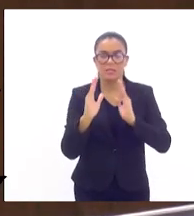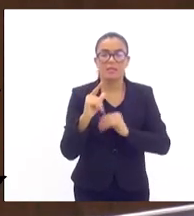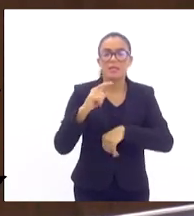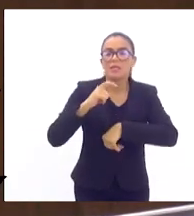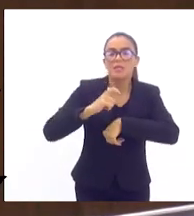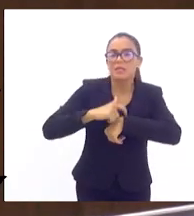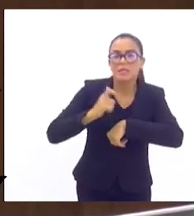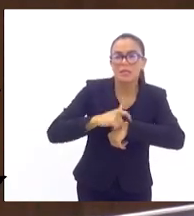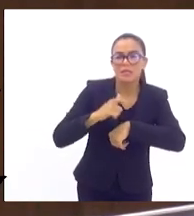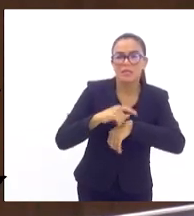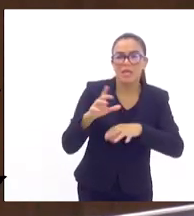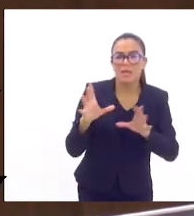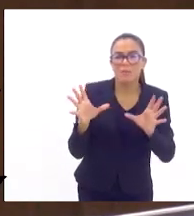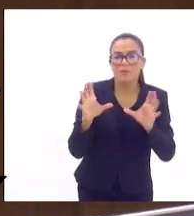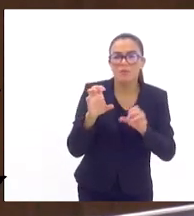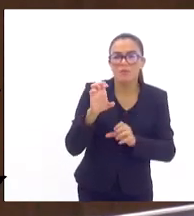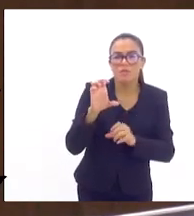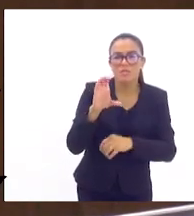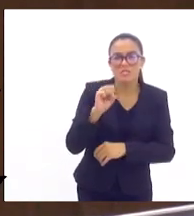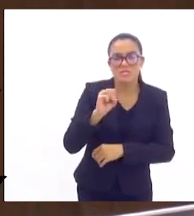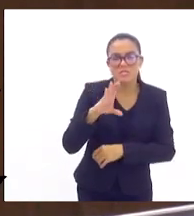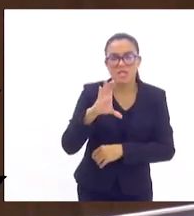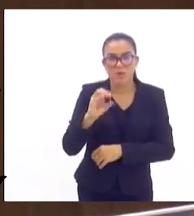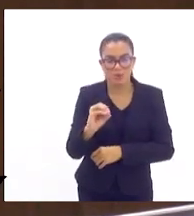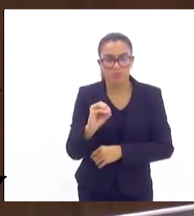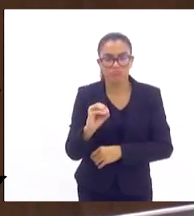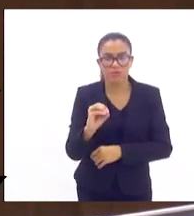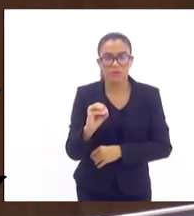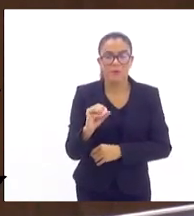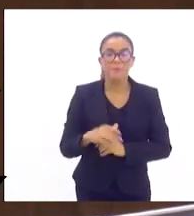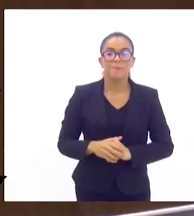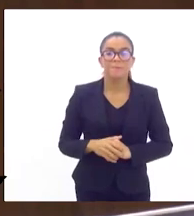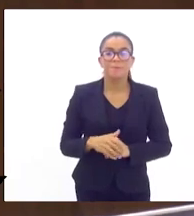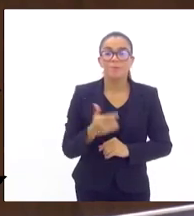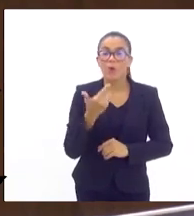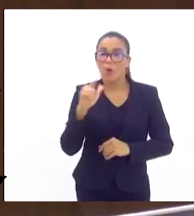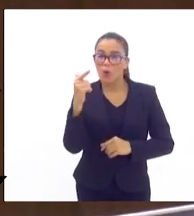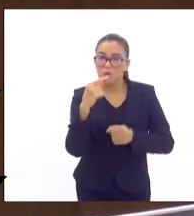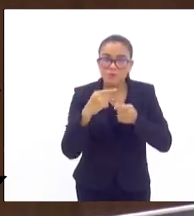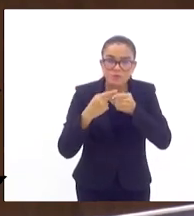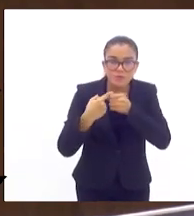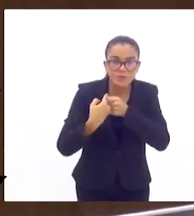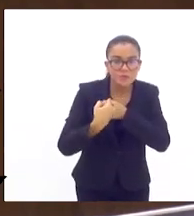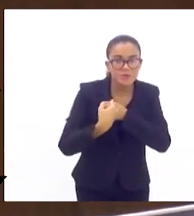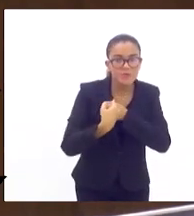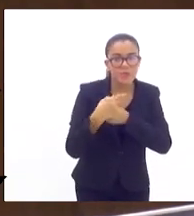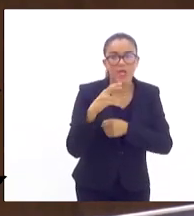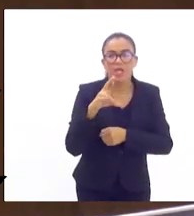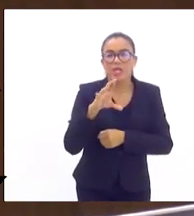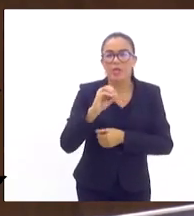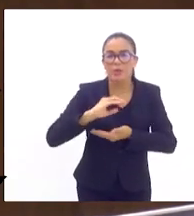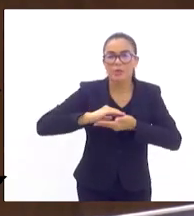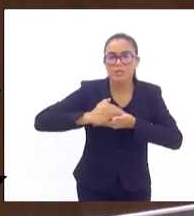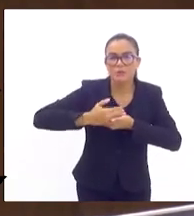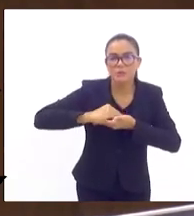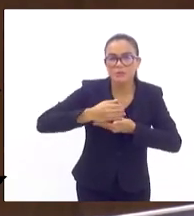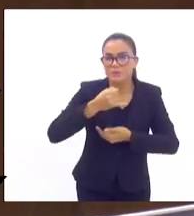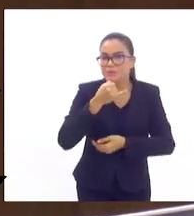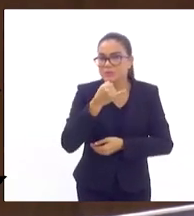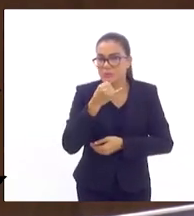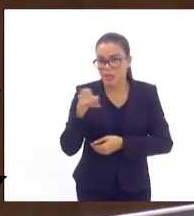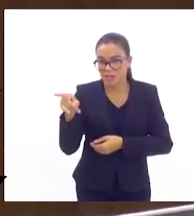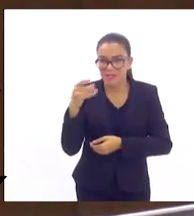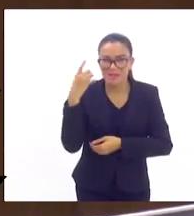está previsto no contrato da Rio Mais Saneamento. Com relação a outros municípios, em Rio das Ostras, por exemplo, que a